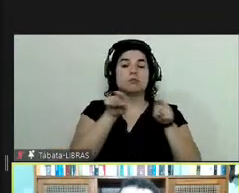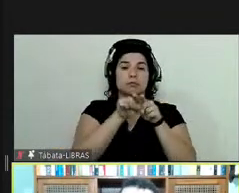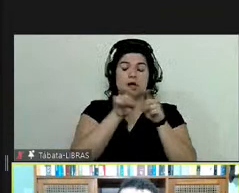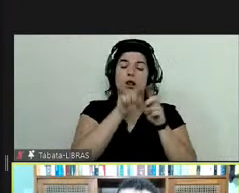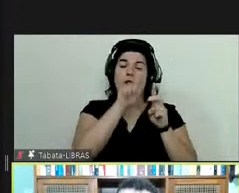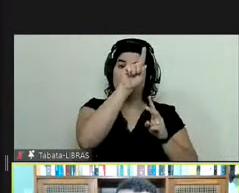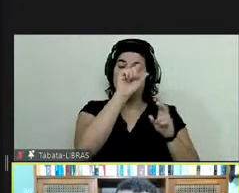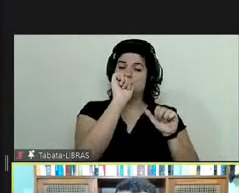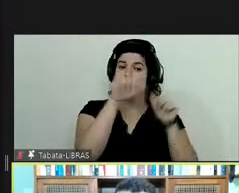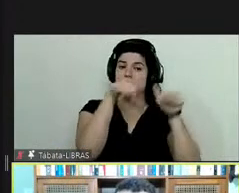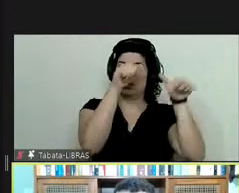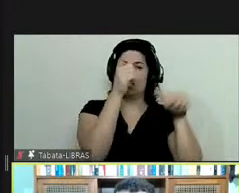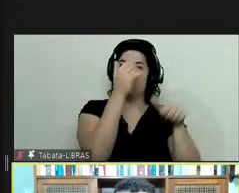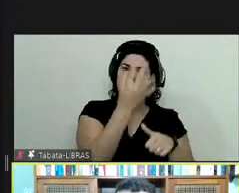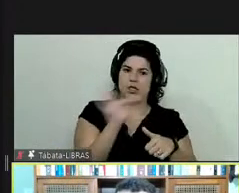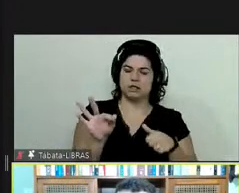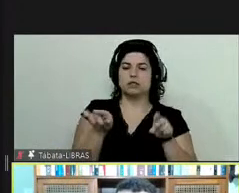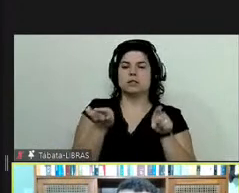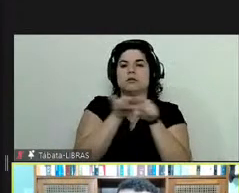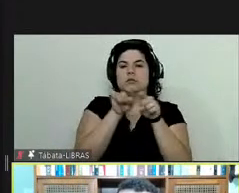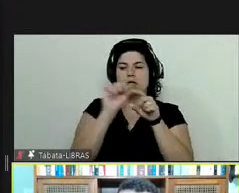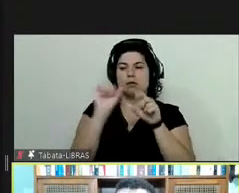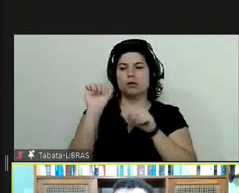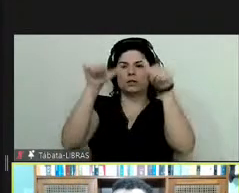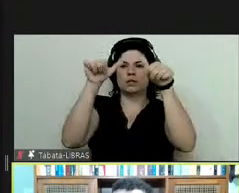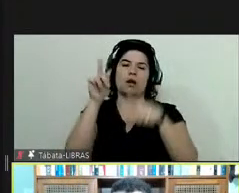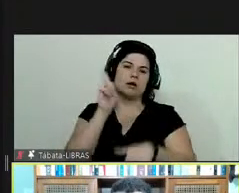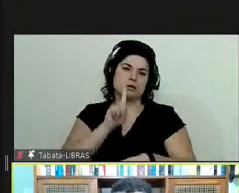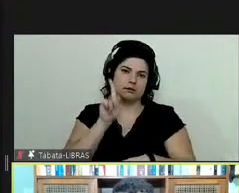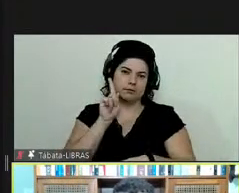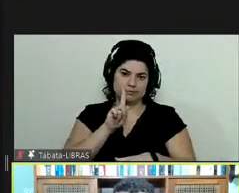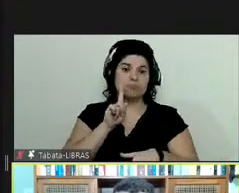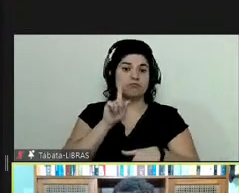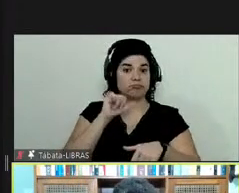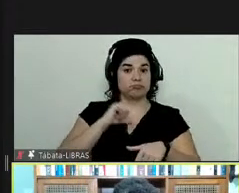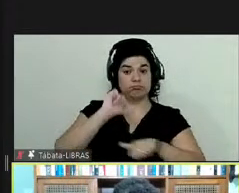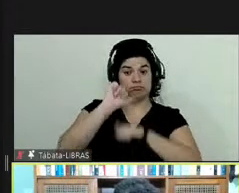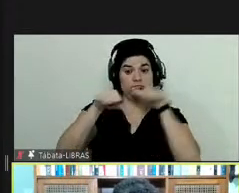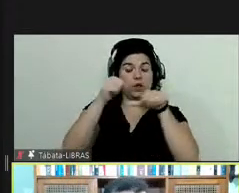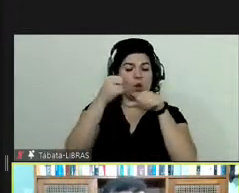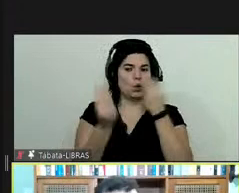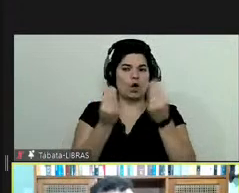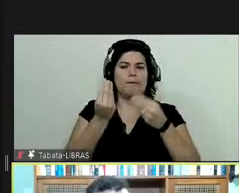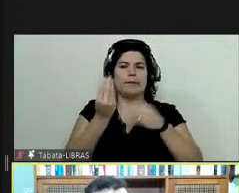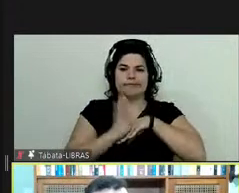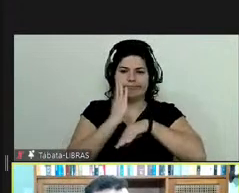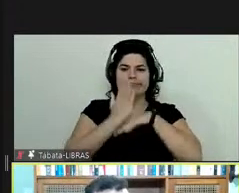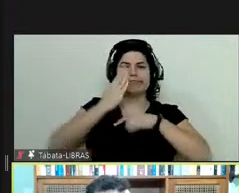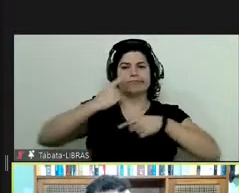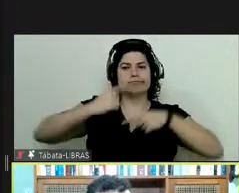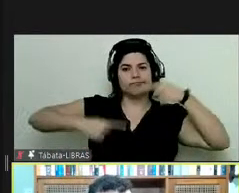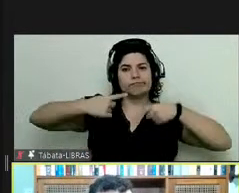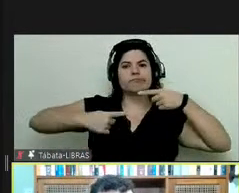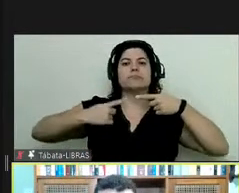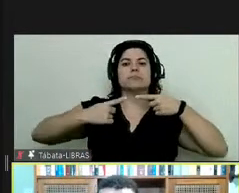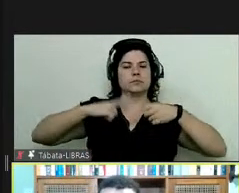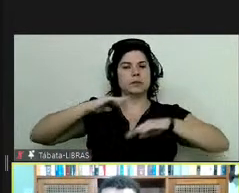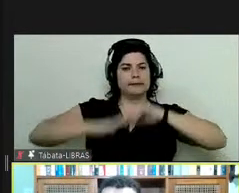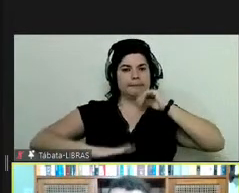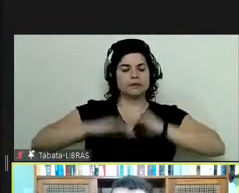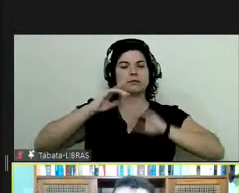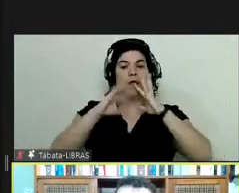e Revolução Americana que transformar em definitivo né as formas de exercício do poder político e colocaram no centro das atenções